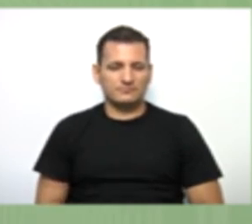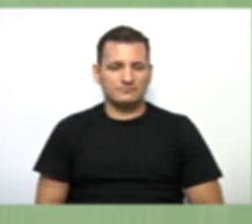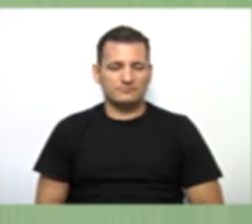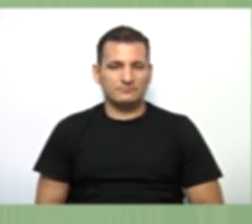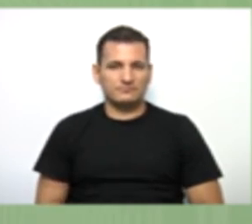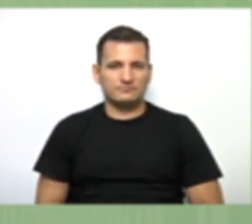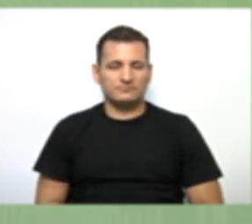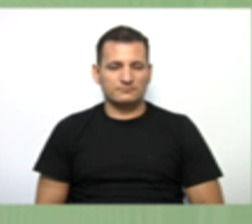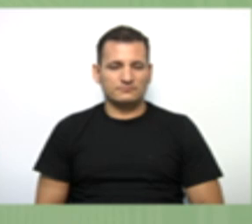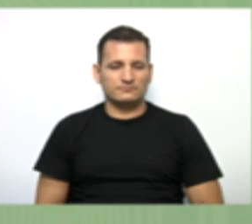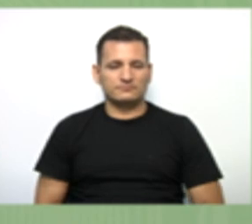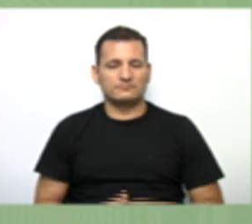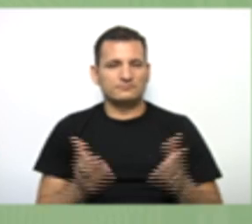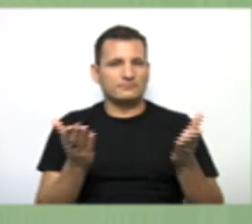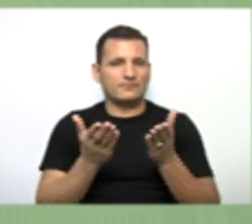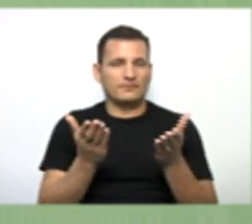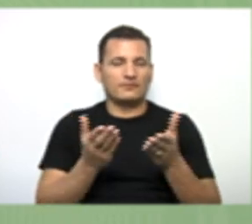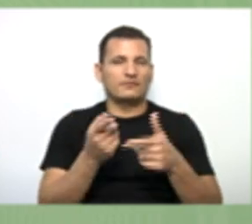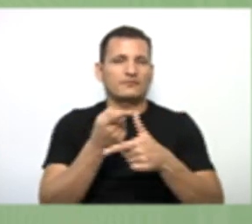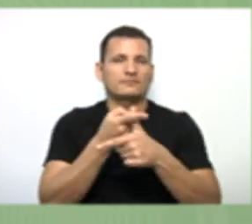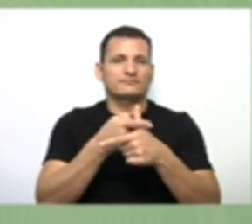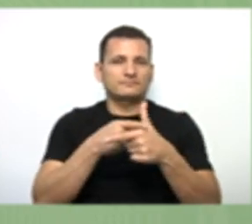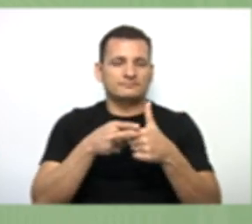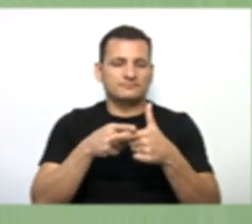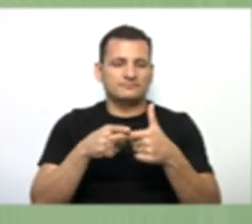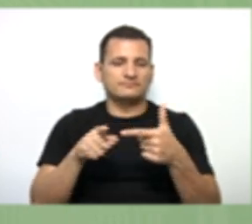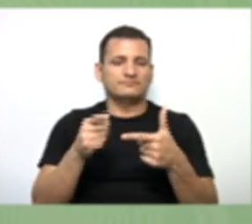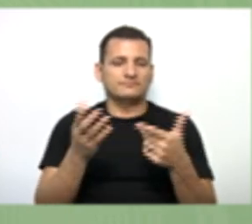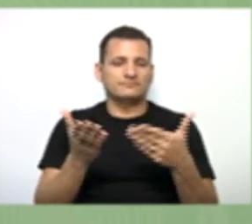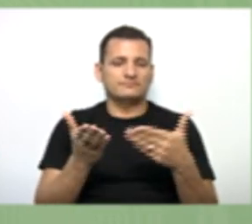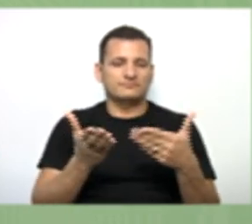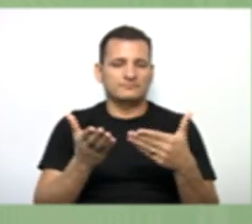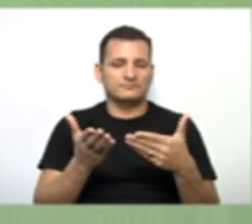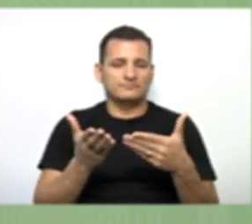101000000. Aí agora eu vou dividir aqui em duas partes.